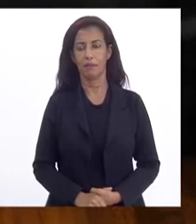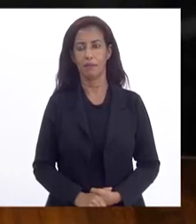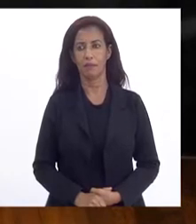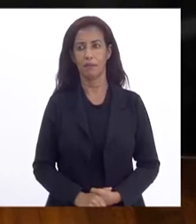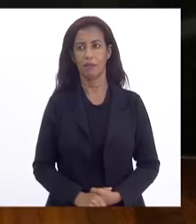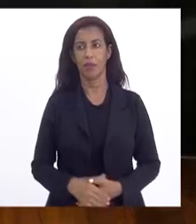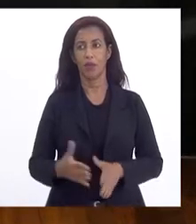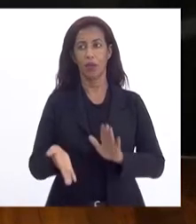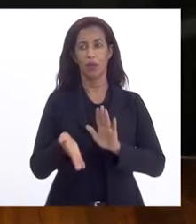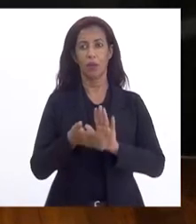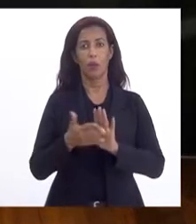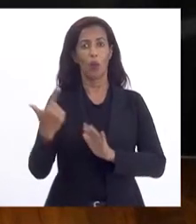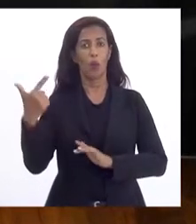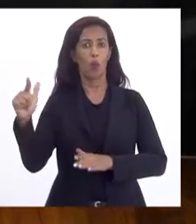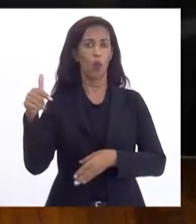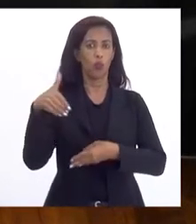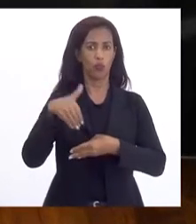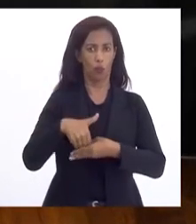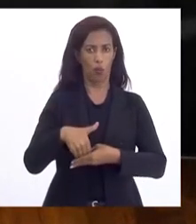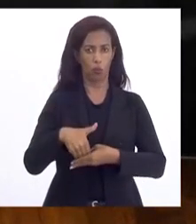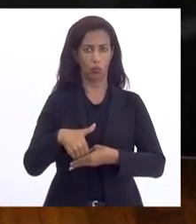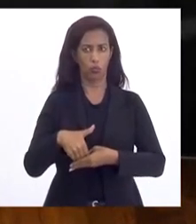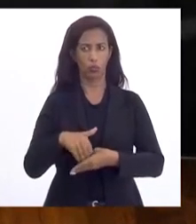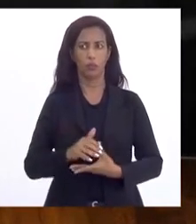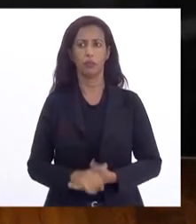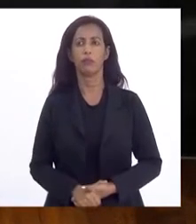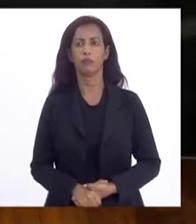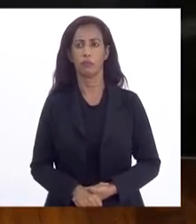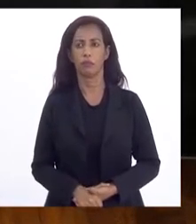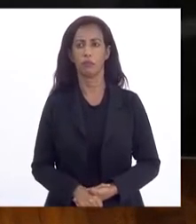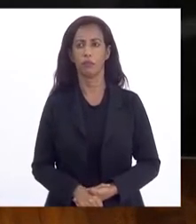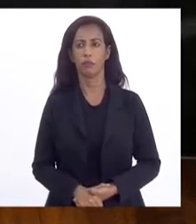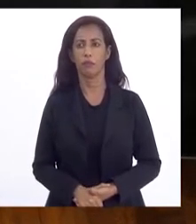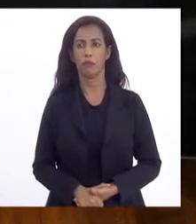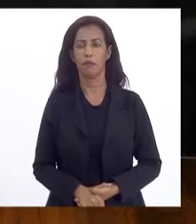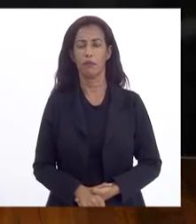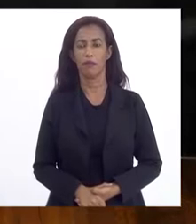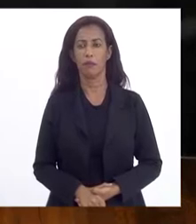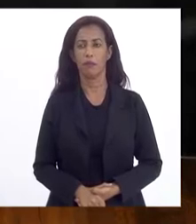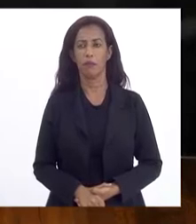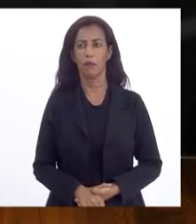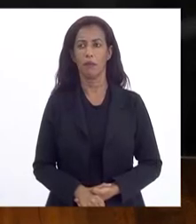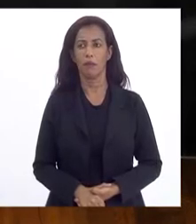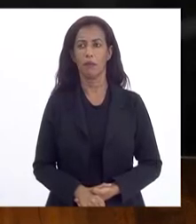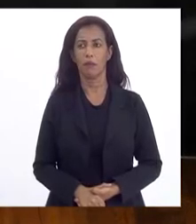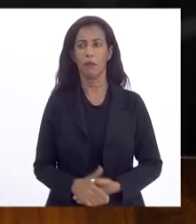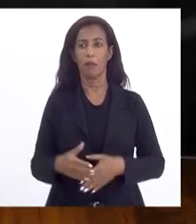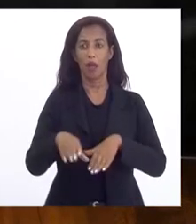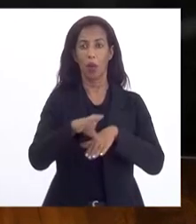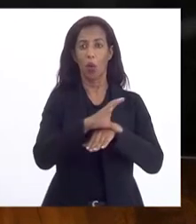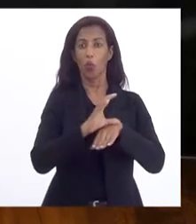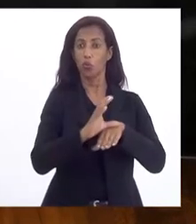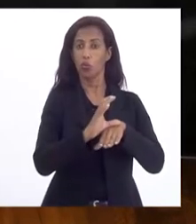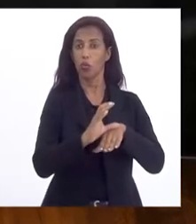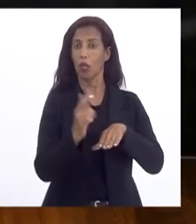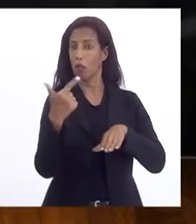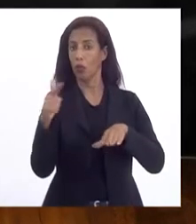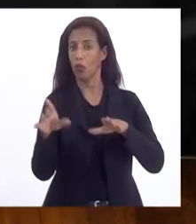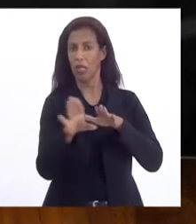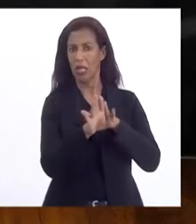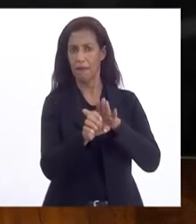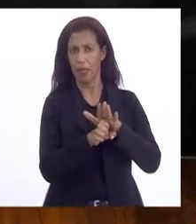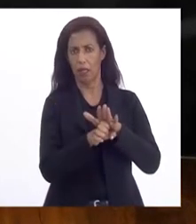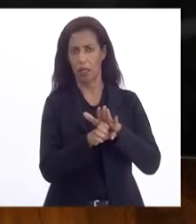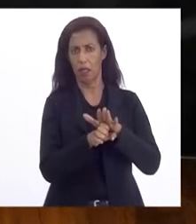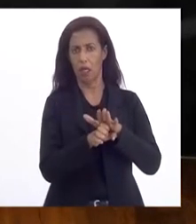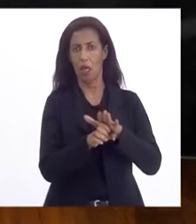Eu quero propor um outro voto, que sugerido aqui pela... parecer apenas pela constitucionalidade, sem emendas. O projeto vai